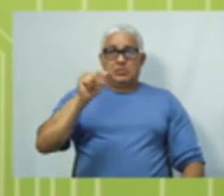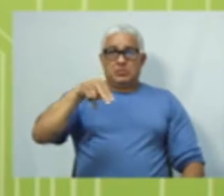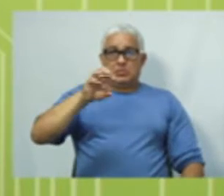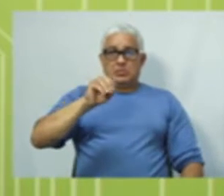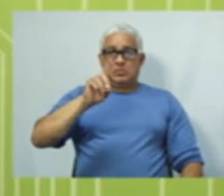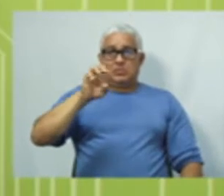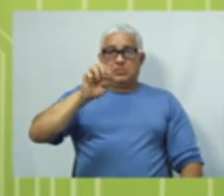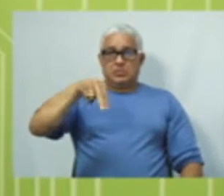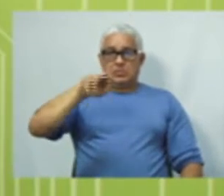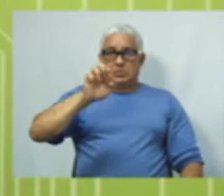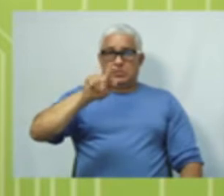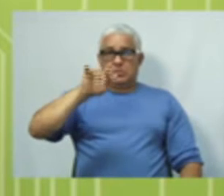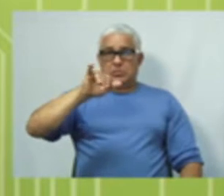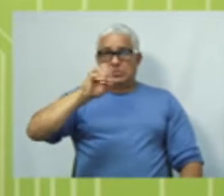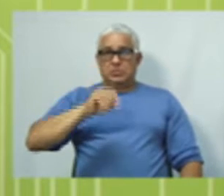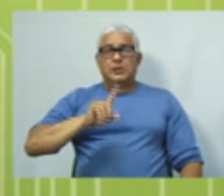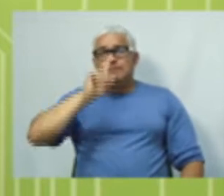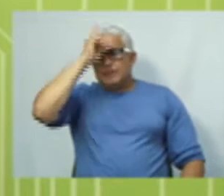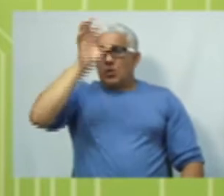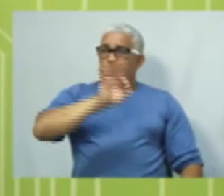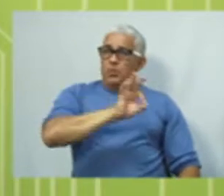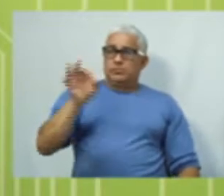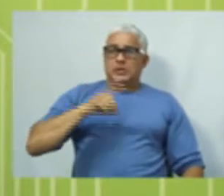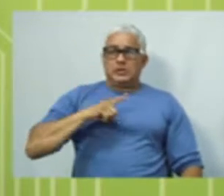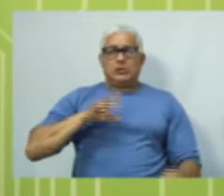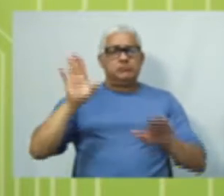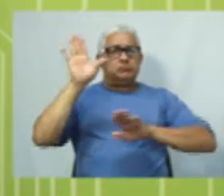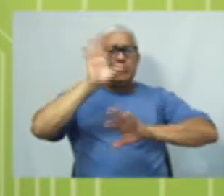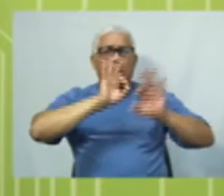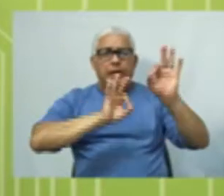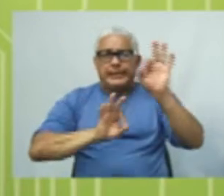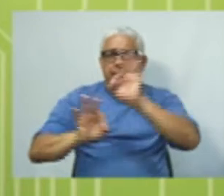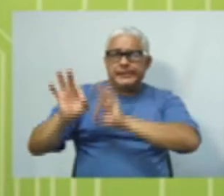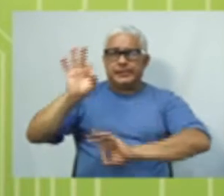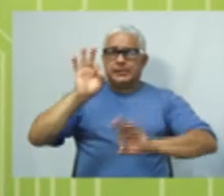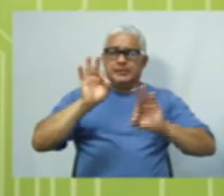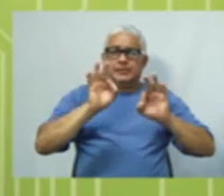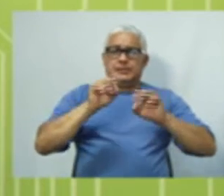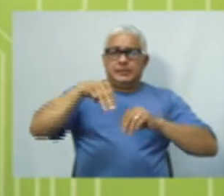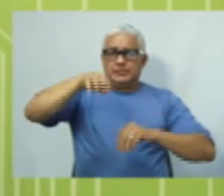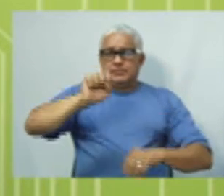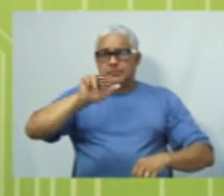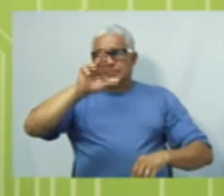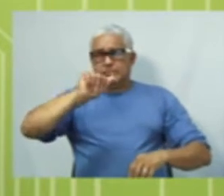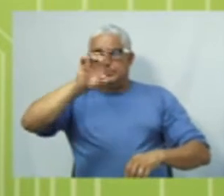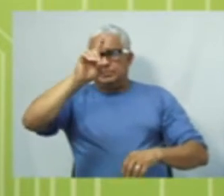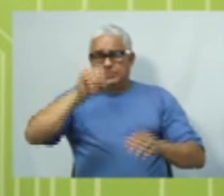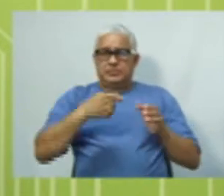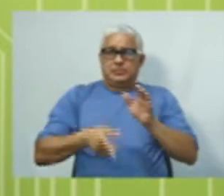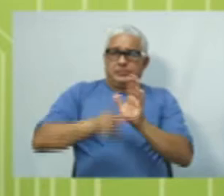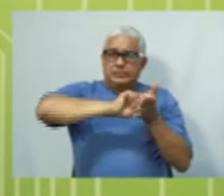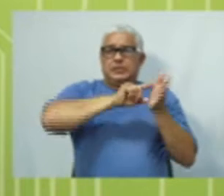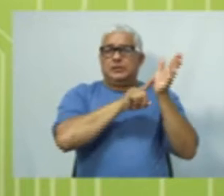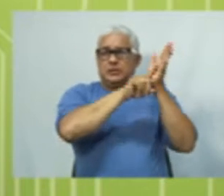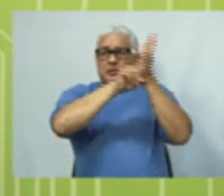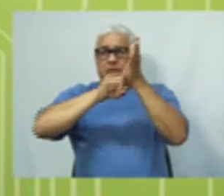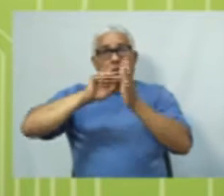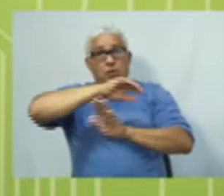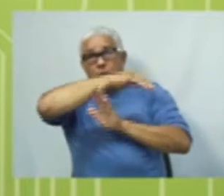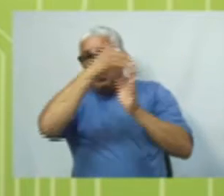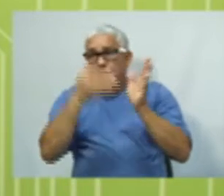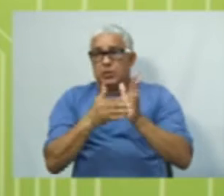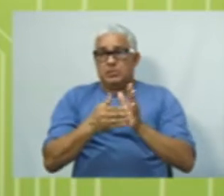negócios, ótimas ideias, eu teve todo o cuidado de fazer uma análise de mercado, uma pesquisa, tudo. Mas eu